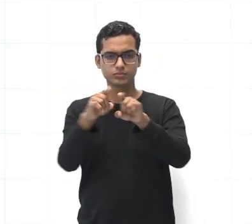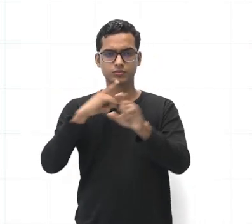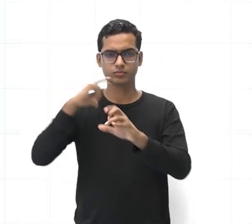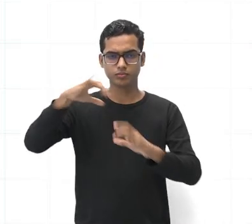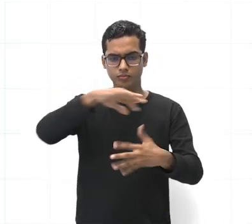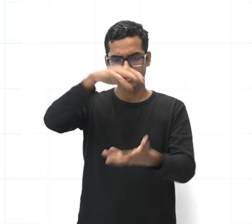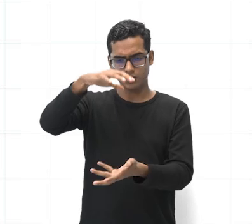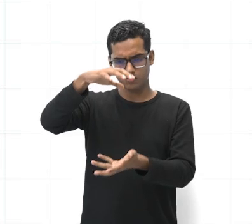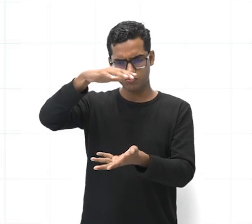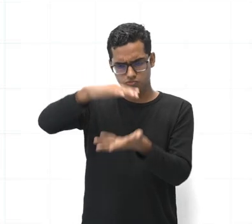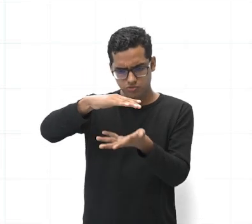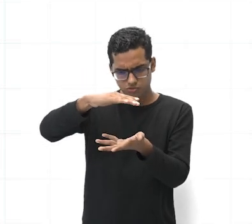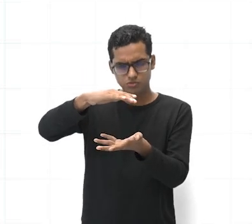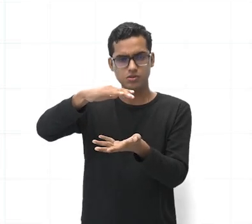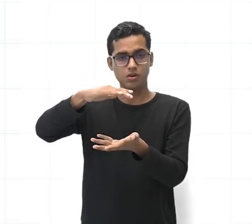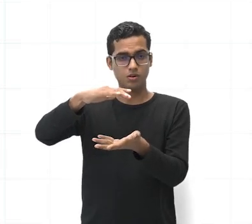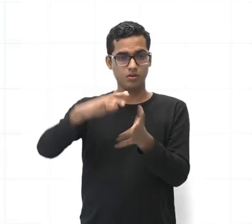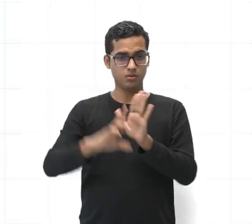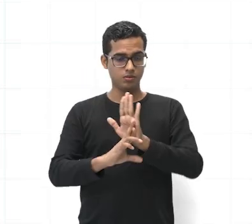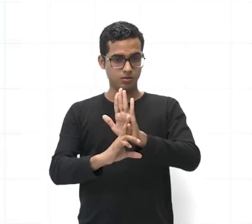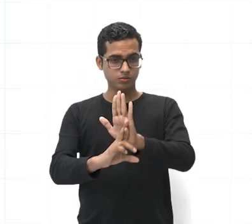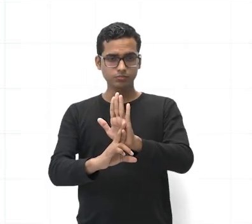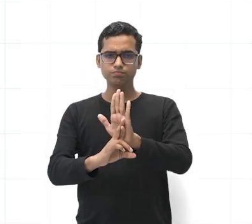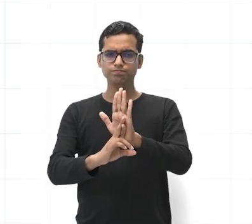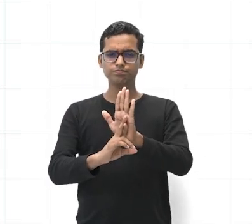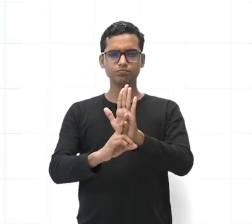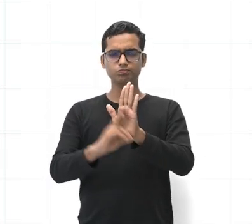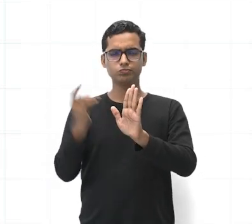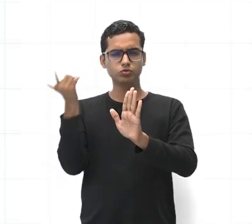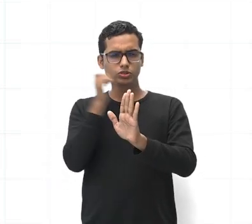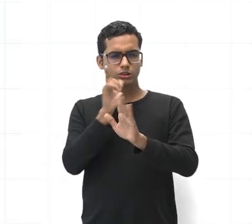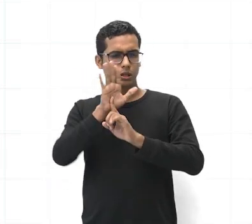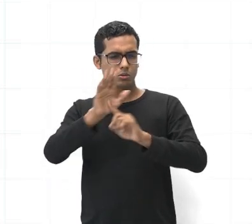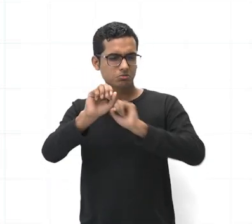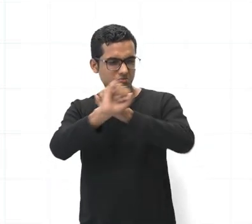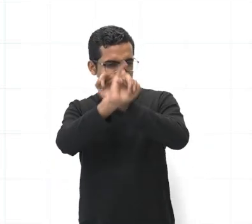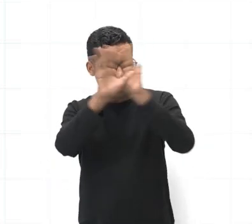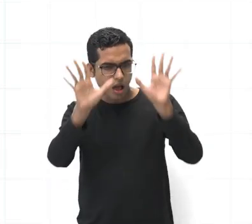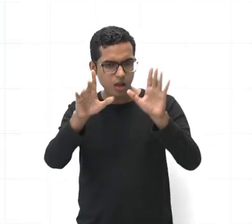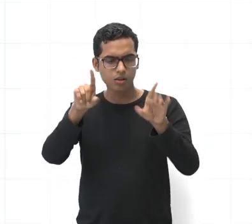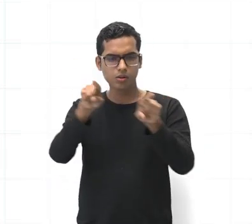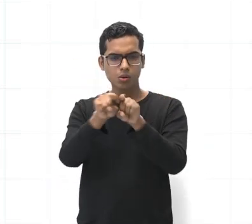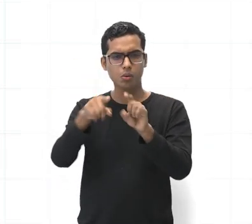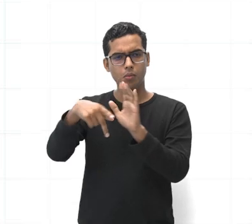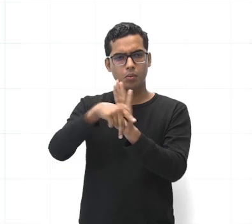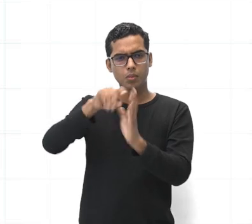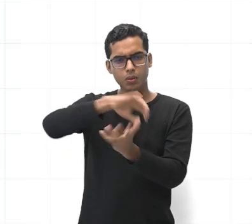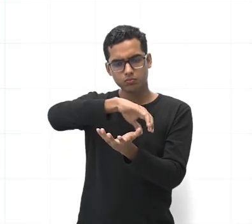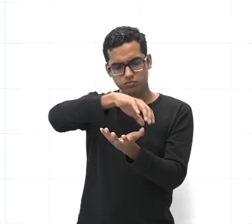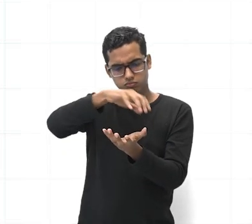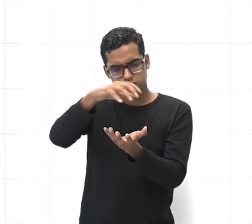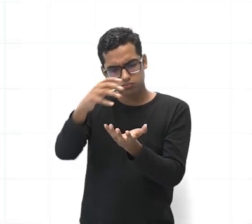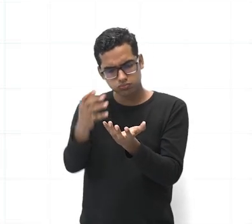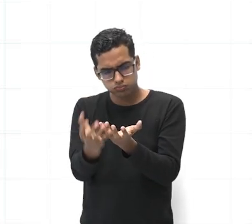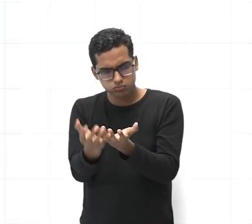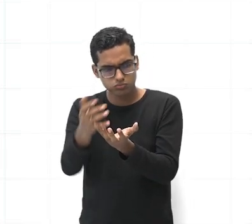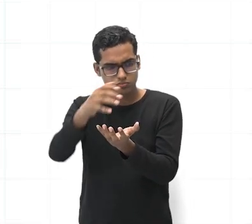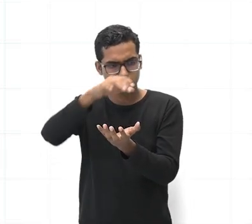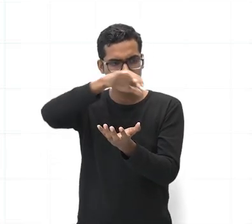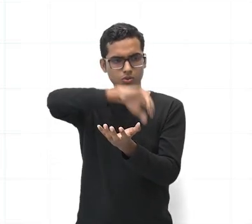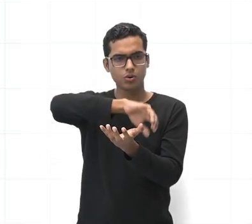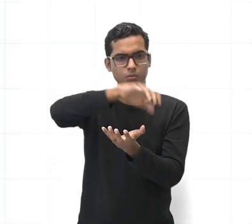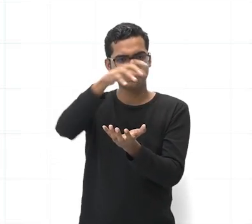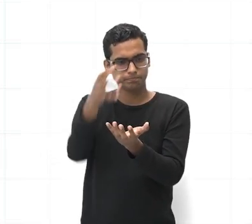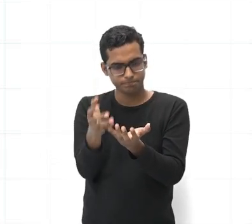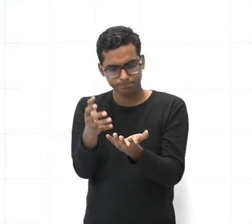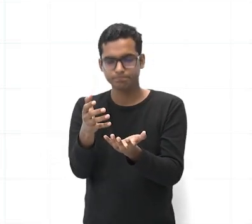precisão representar a Terra como uma esfera é o adequado, certo? Então, por isso que